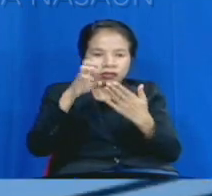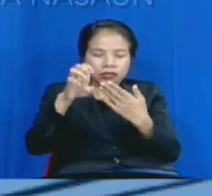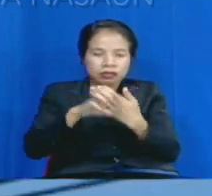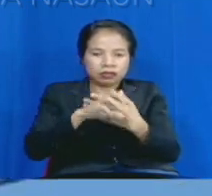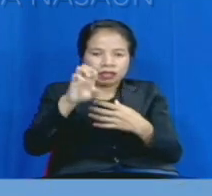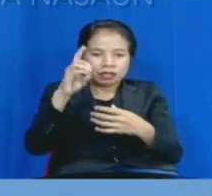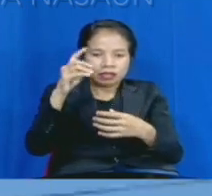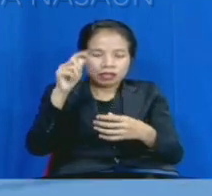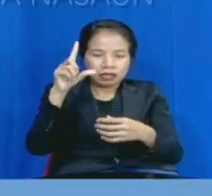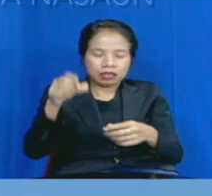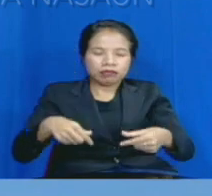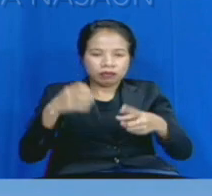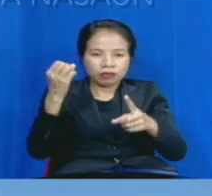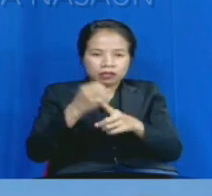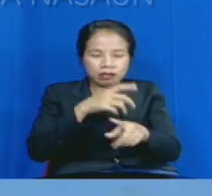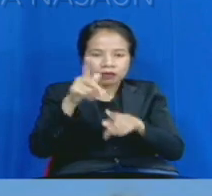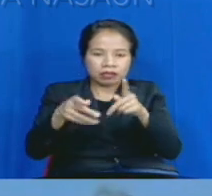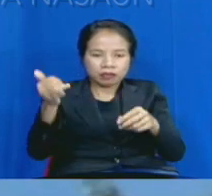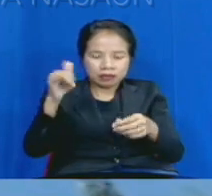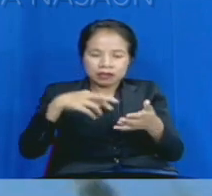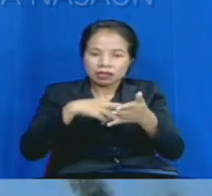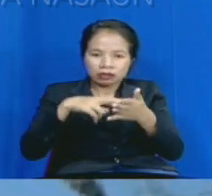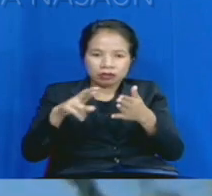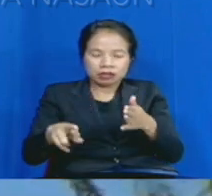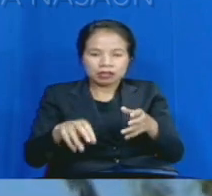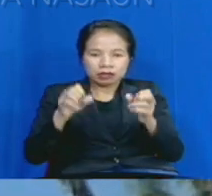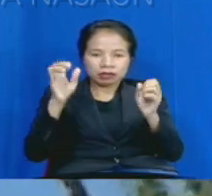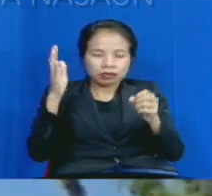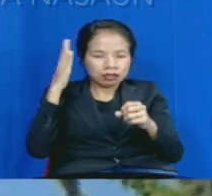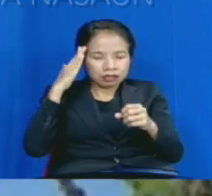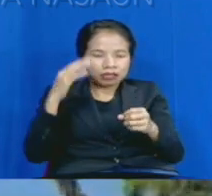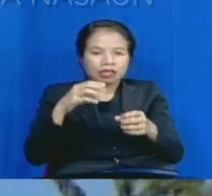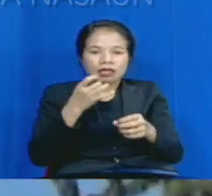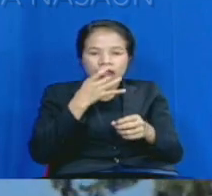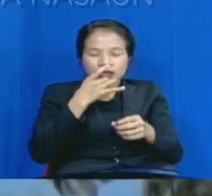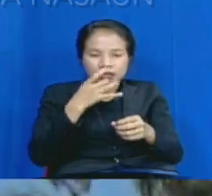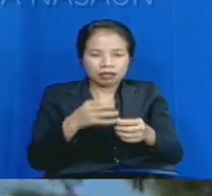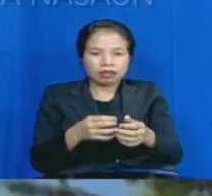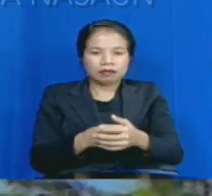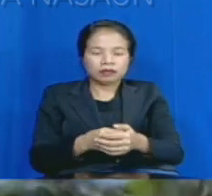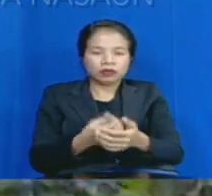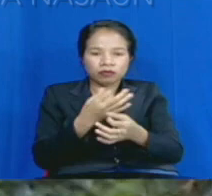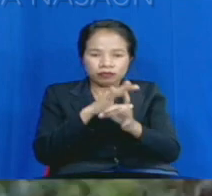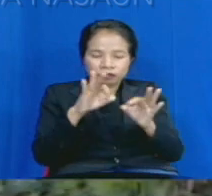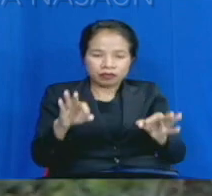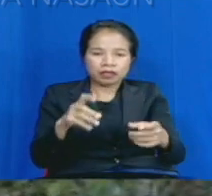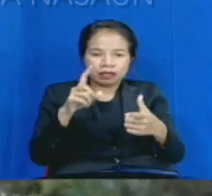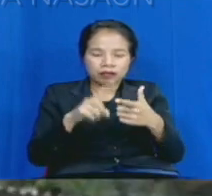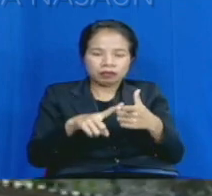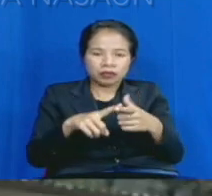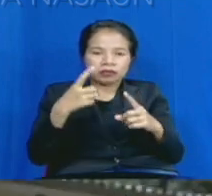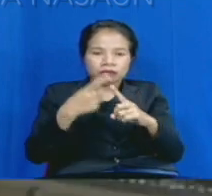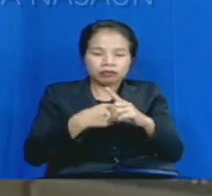fo oportunidade ba cidadão sira atu resista ho di legaliza energia eletricidade ho gratuita molo